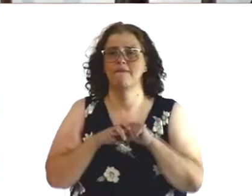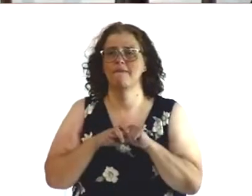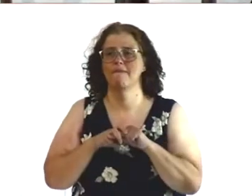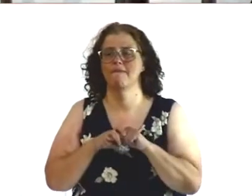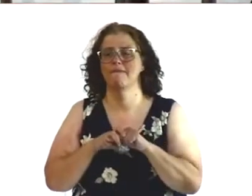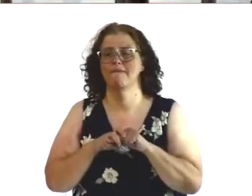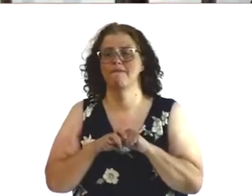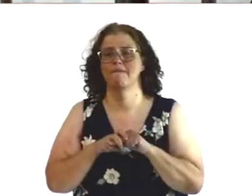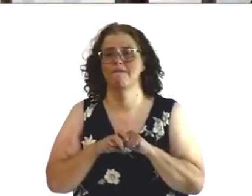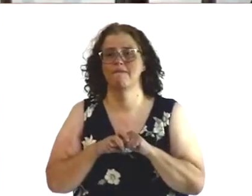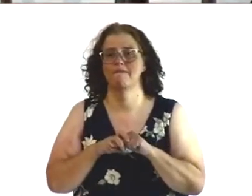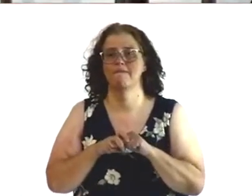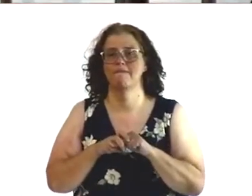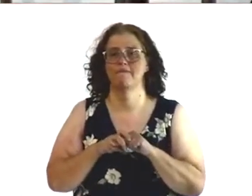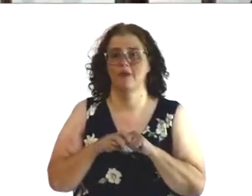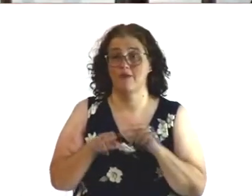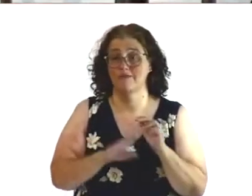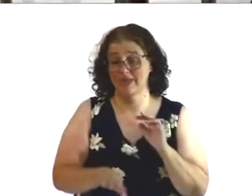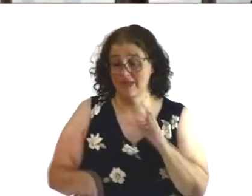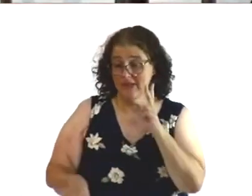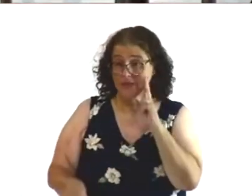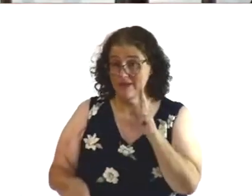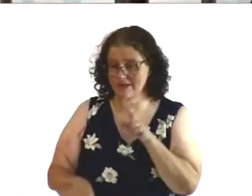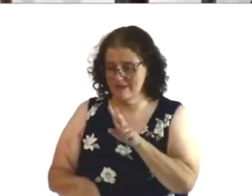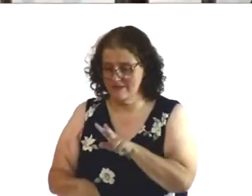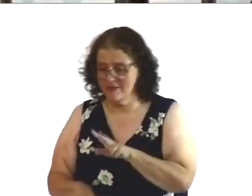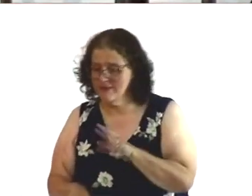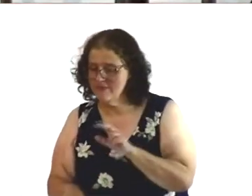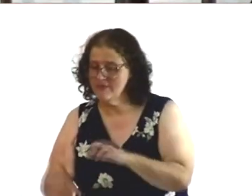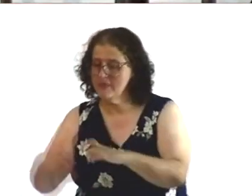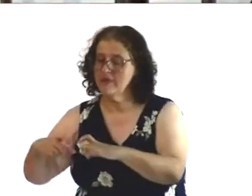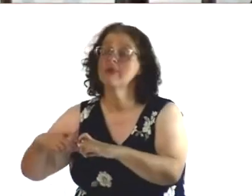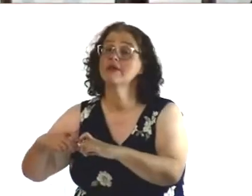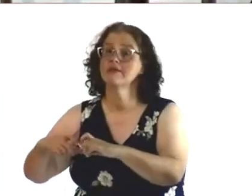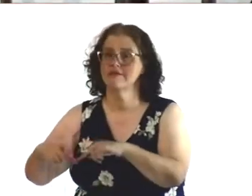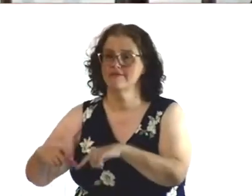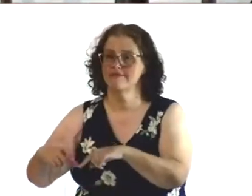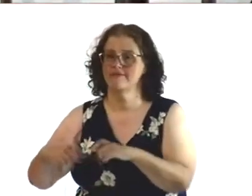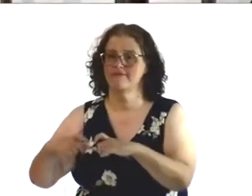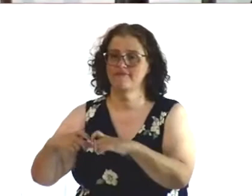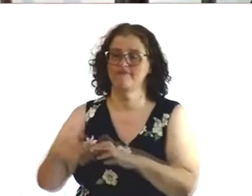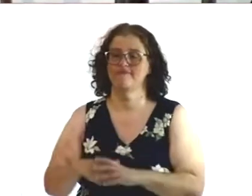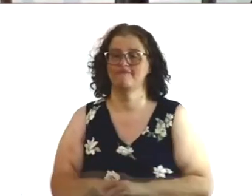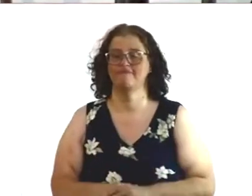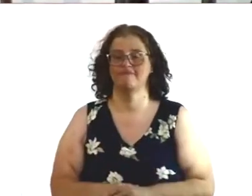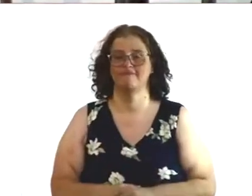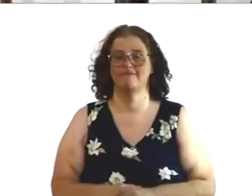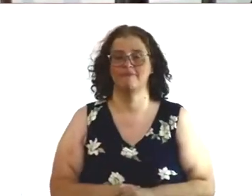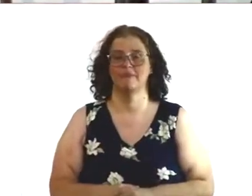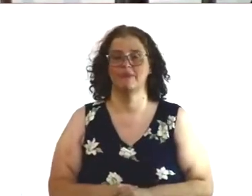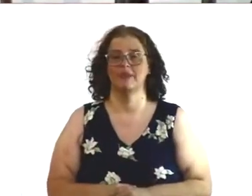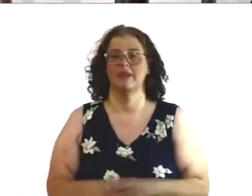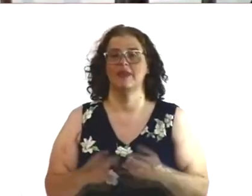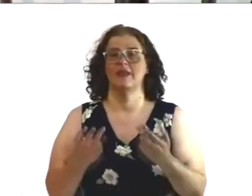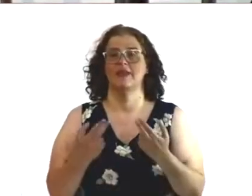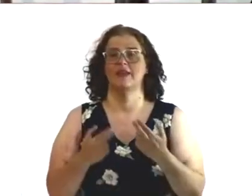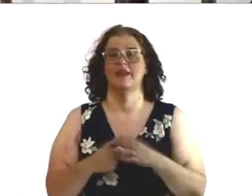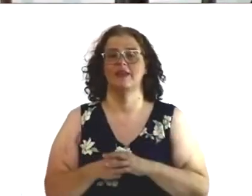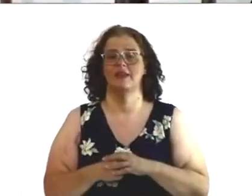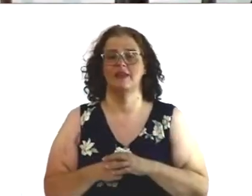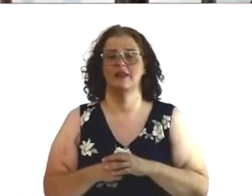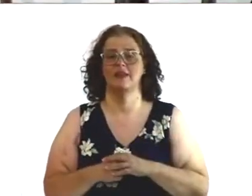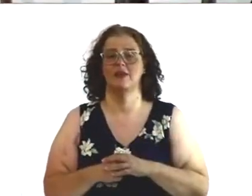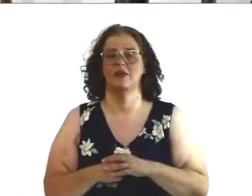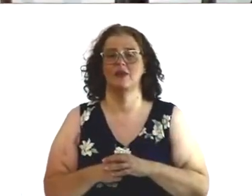aí. É uma falsidade, como foi a de Herodes, como ele mentiu para os magos. E com outro detalhe